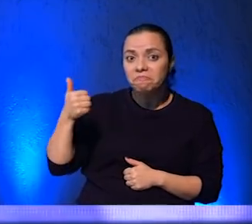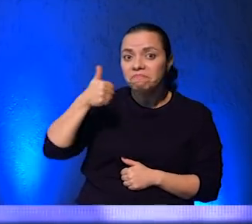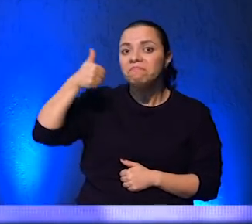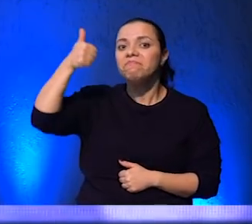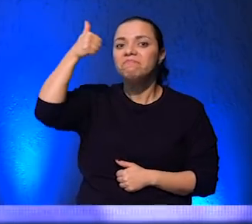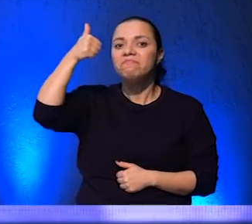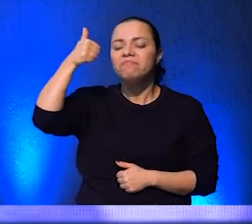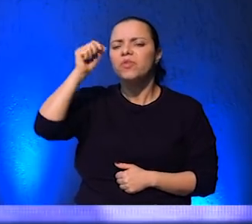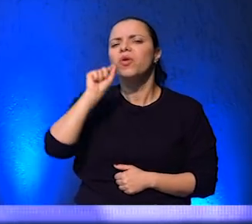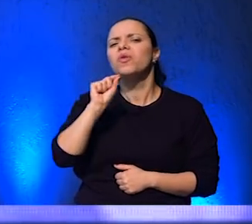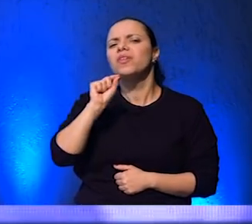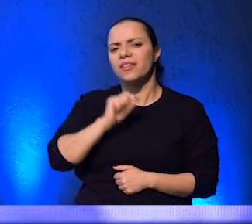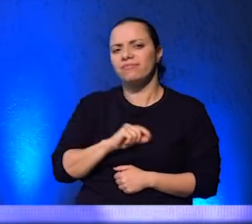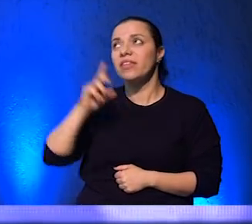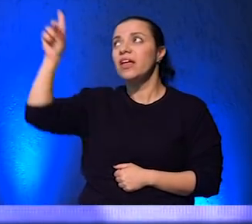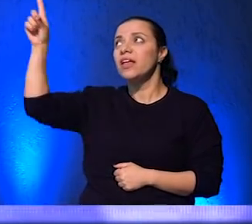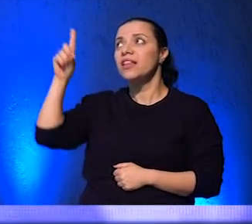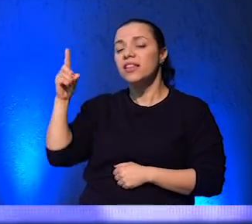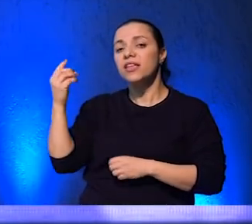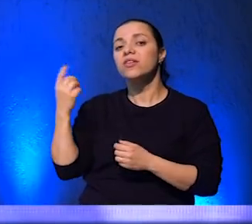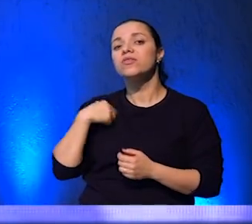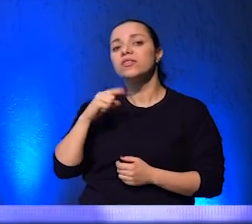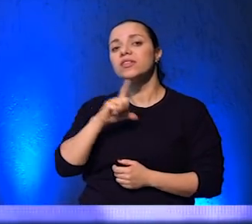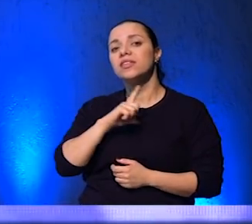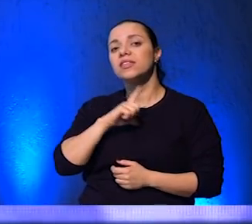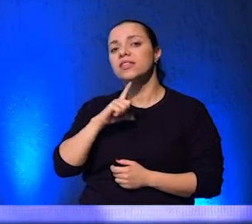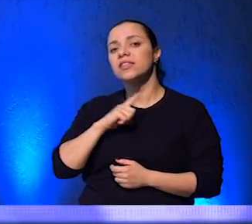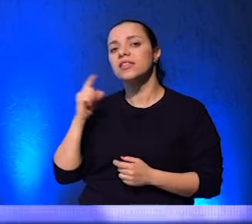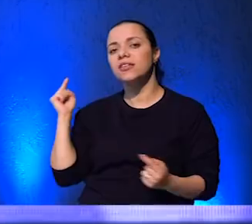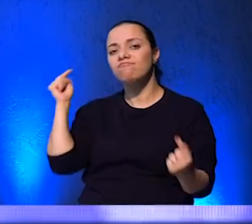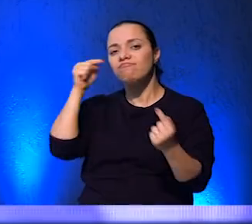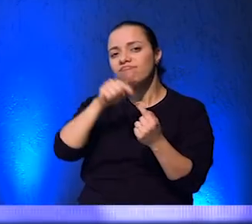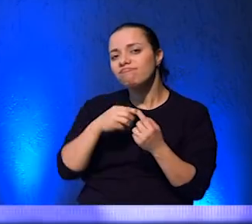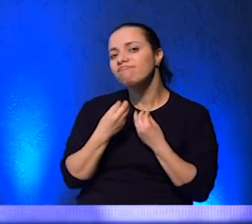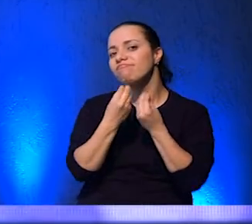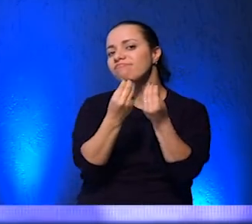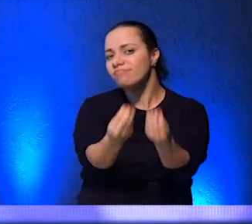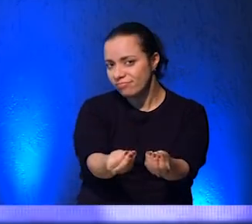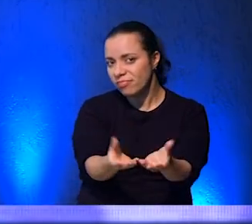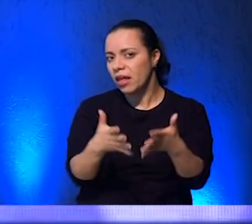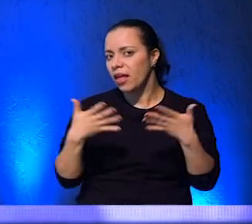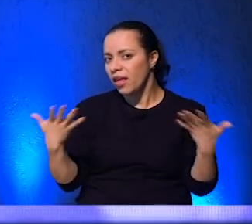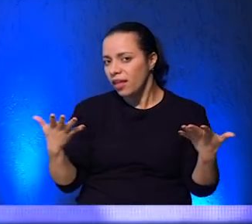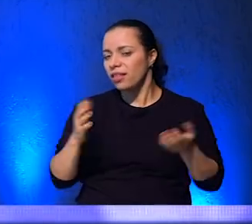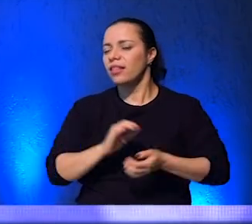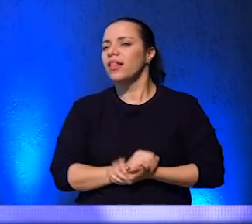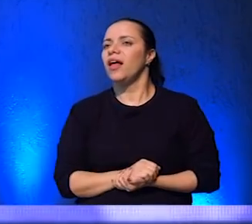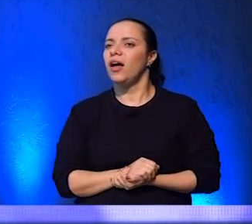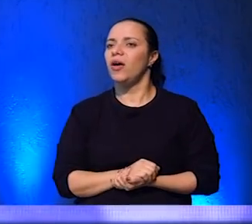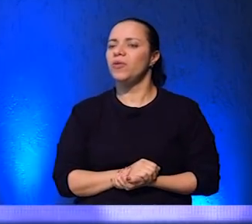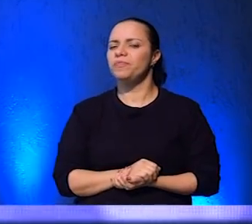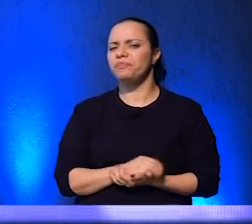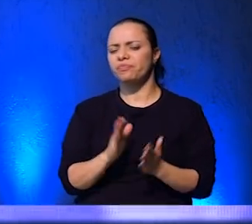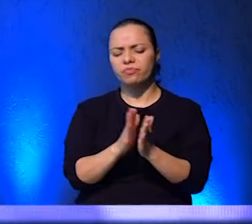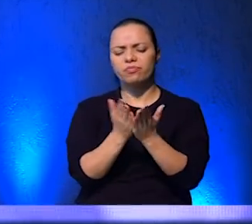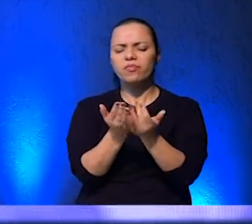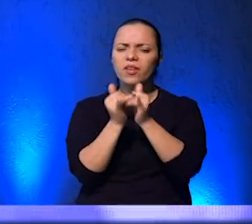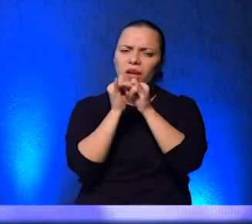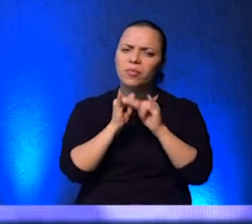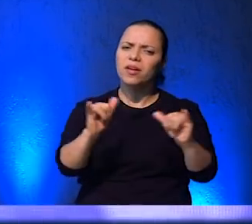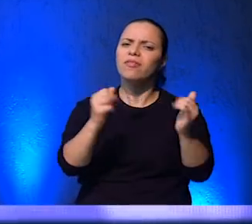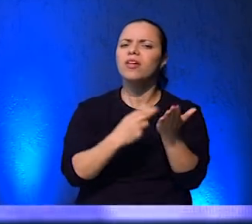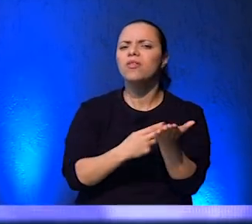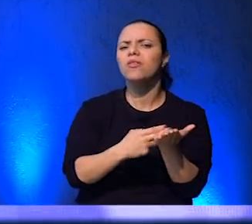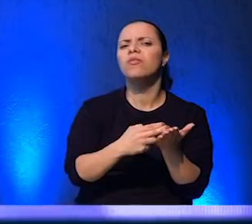planejou para você naquilo que o senhor planejou é esse a nossa mensagem hoje de oi e a bíblia começa a